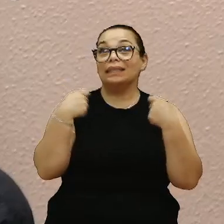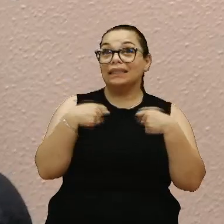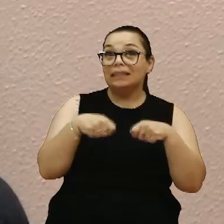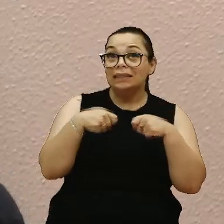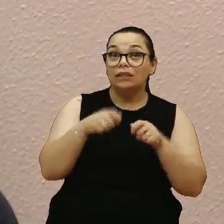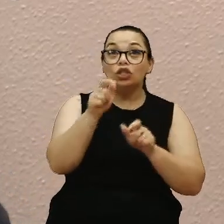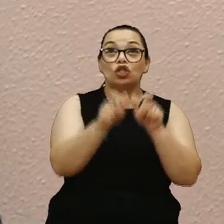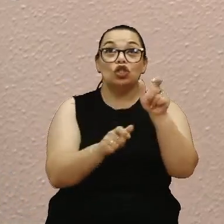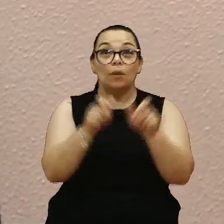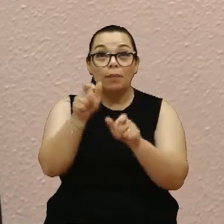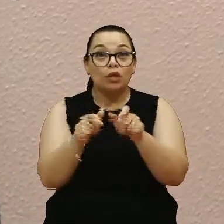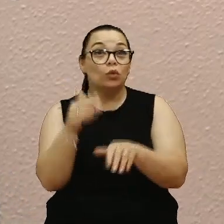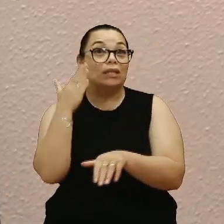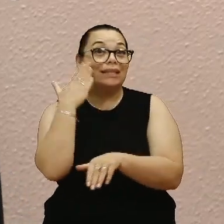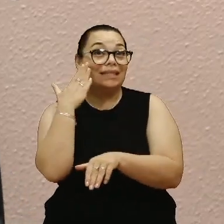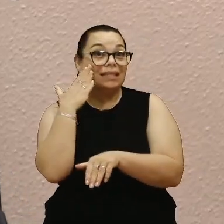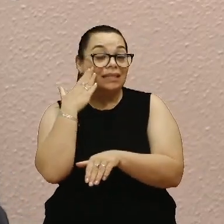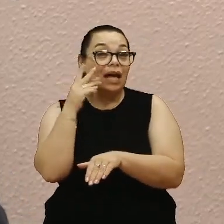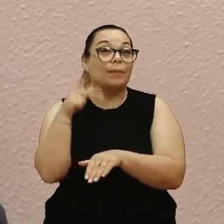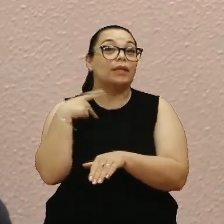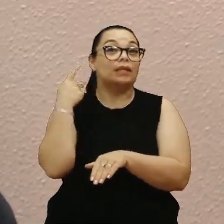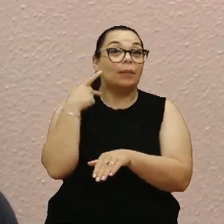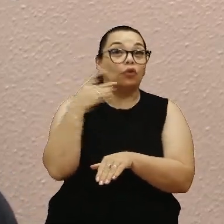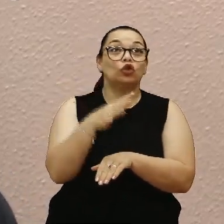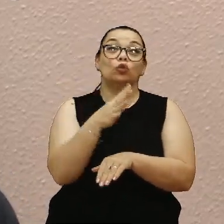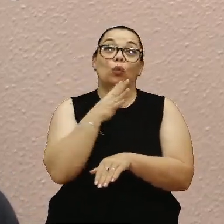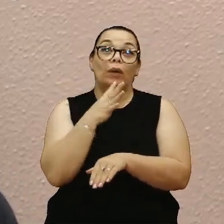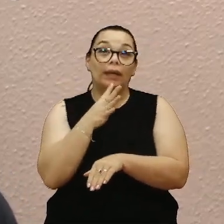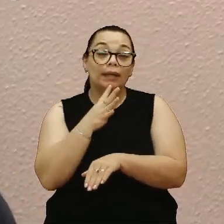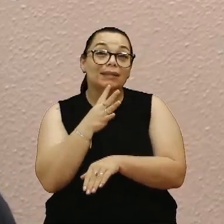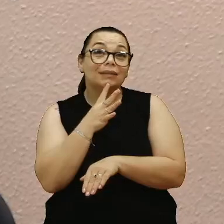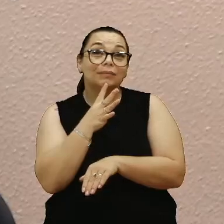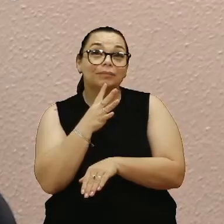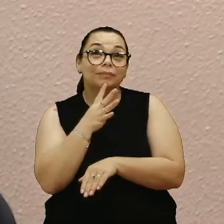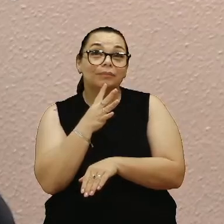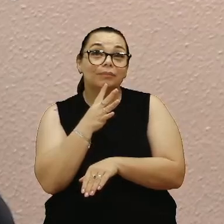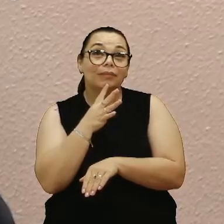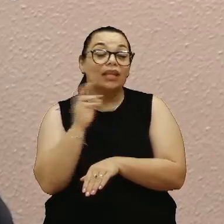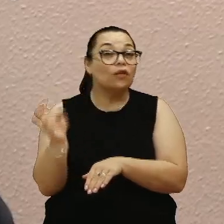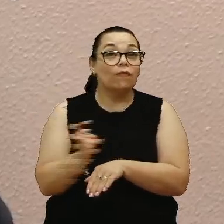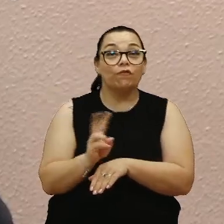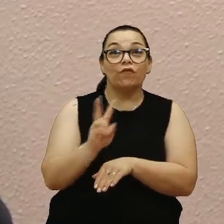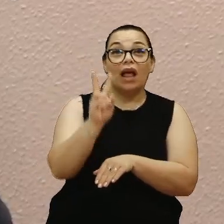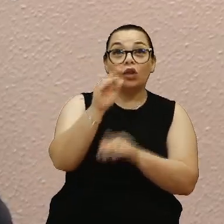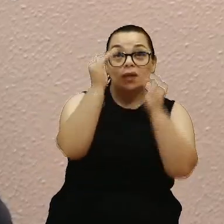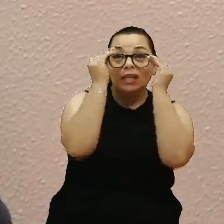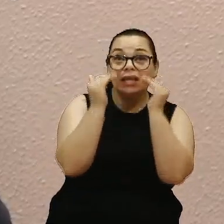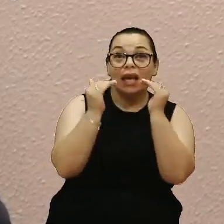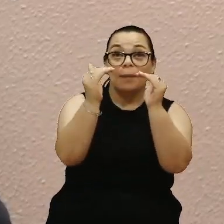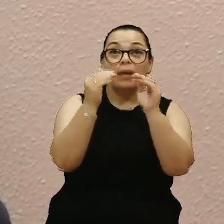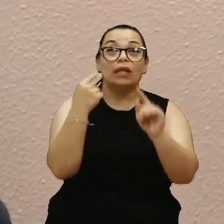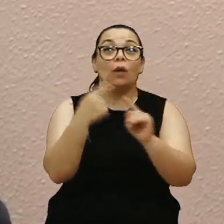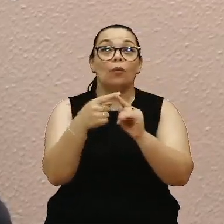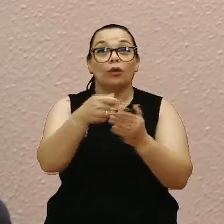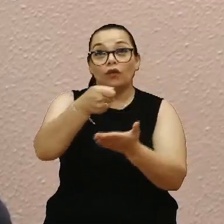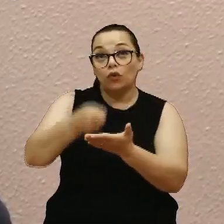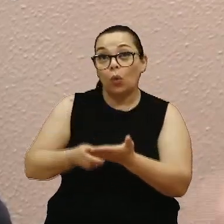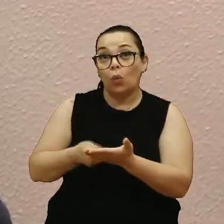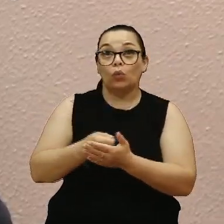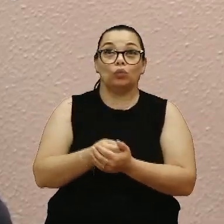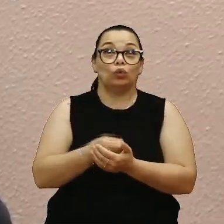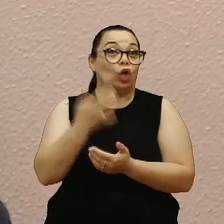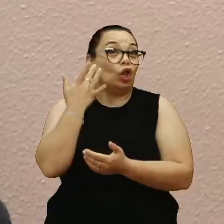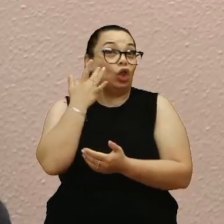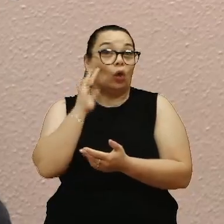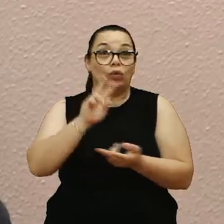de pessoas que sabem da política, que conhecem a política e que vão ser valorizadas e respeitadas, né, porque realizaram o concurso, não sabiam